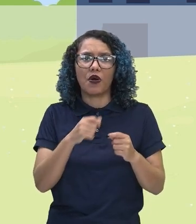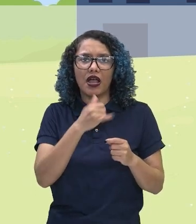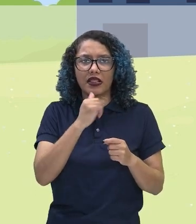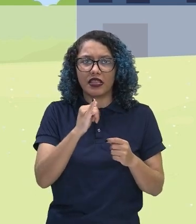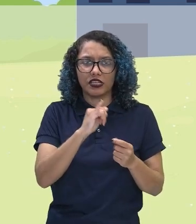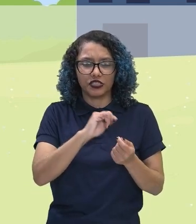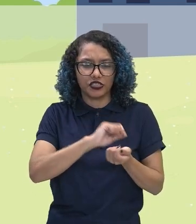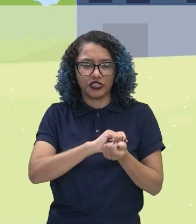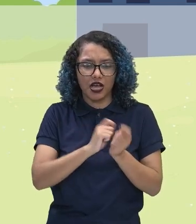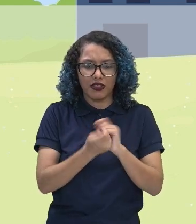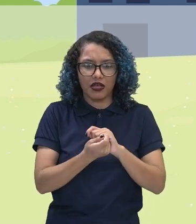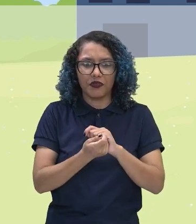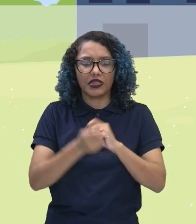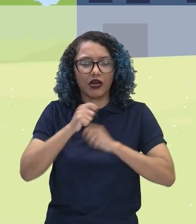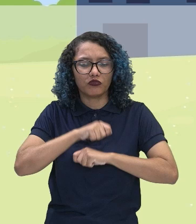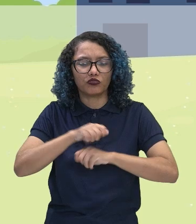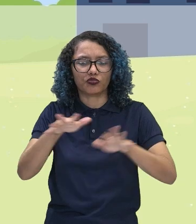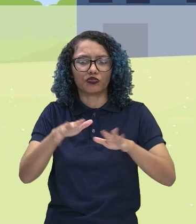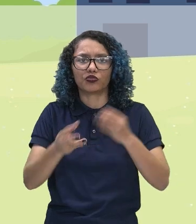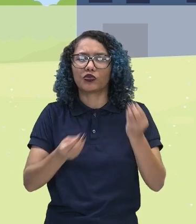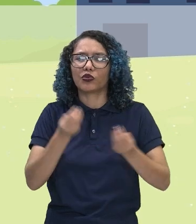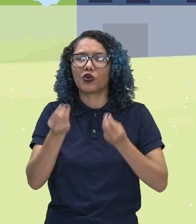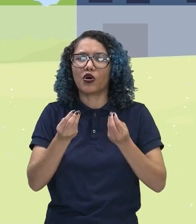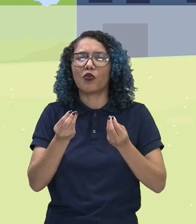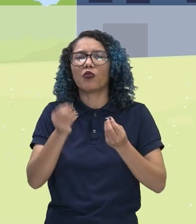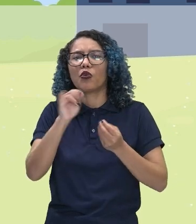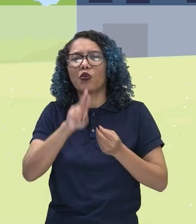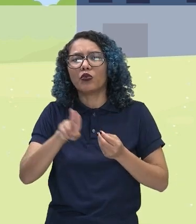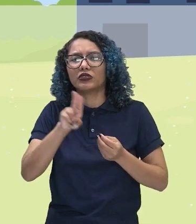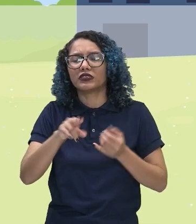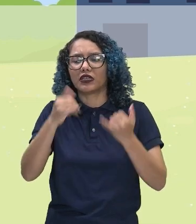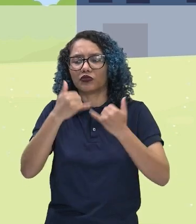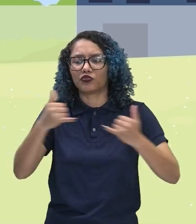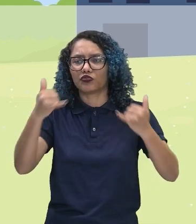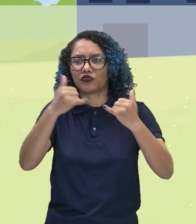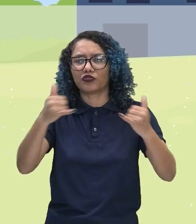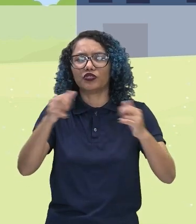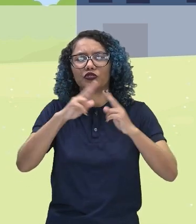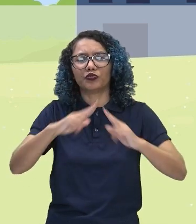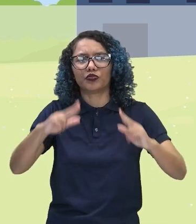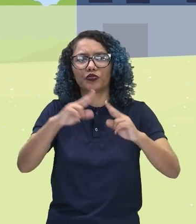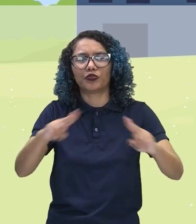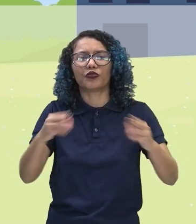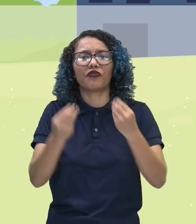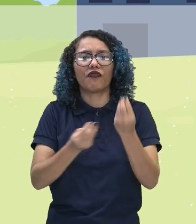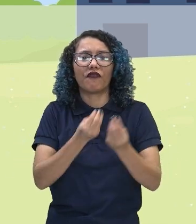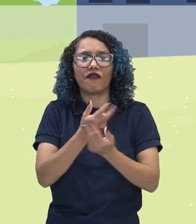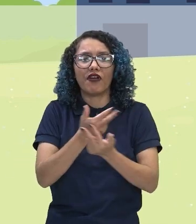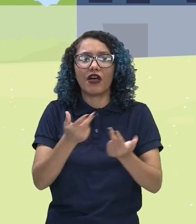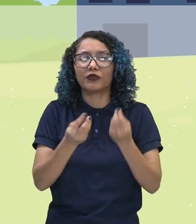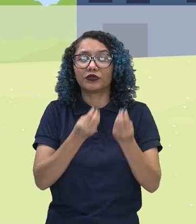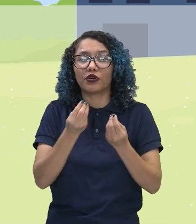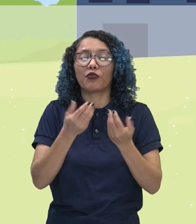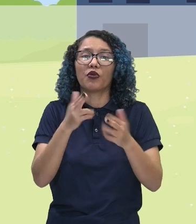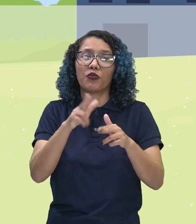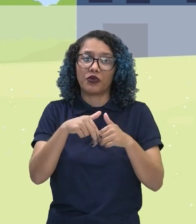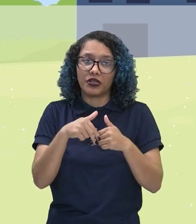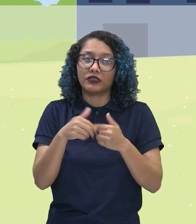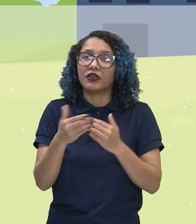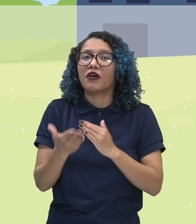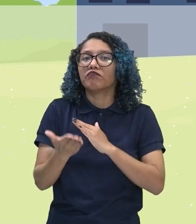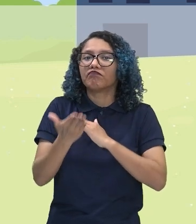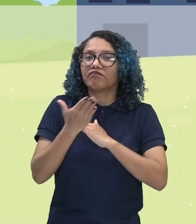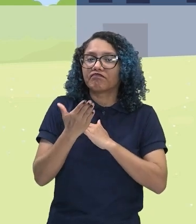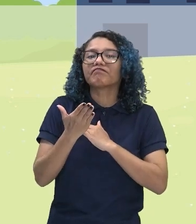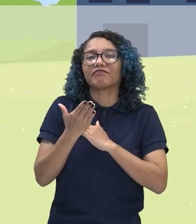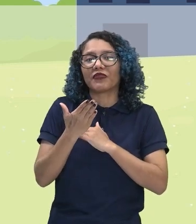depois distribuí-la através de cabos, através de postes, Por isso que eu contei com a ajuda da minha amiga de física,